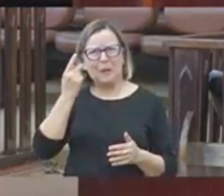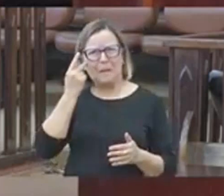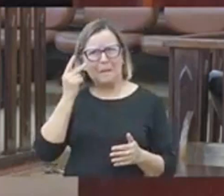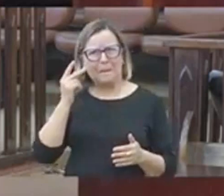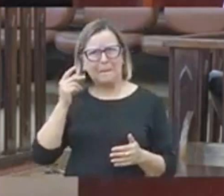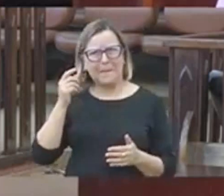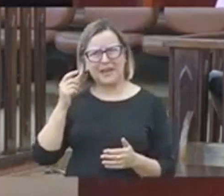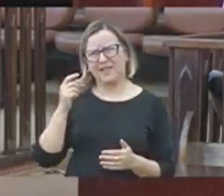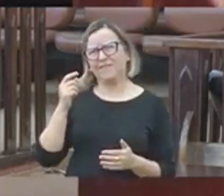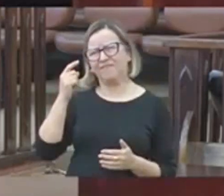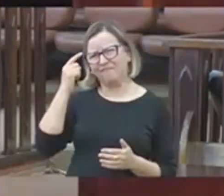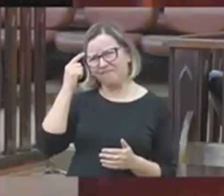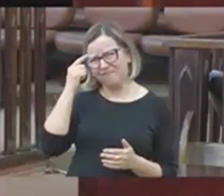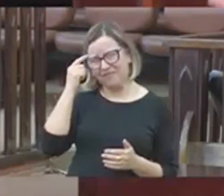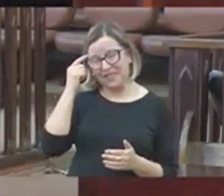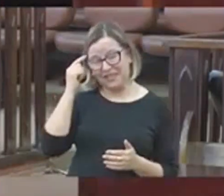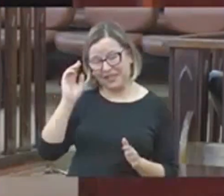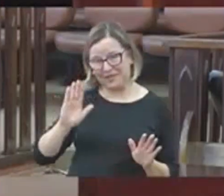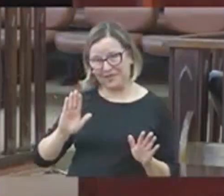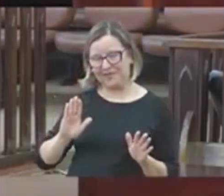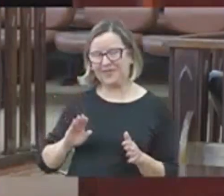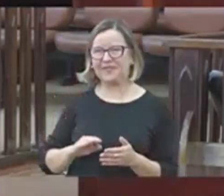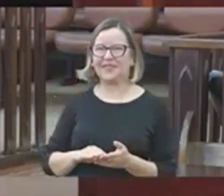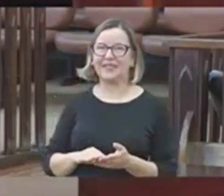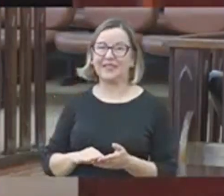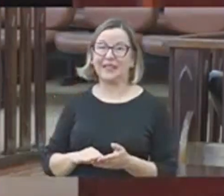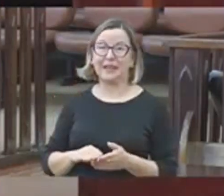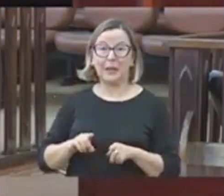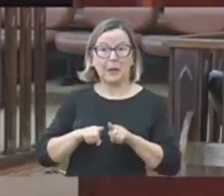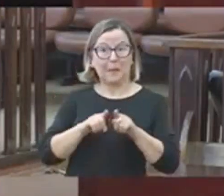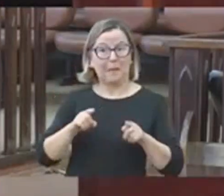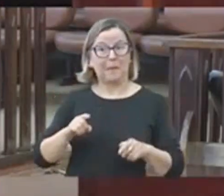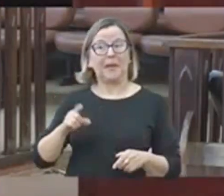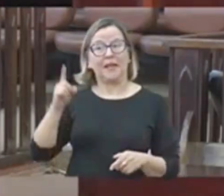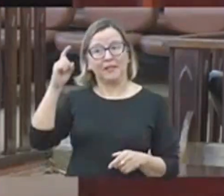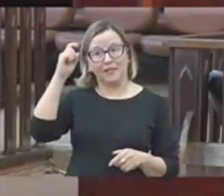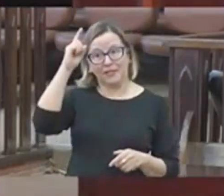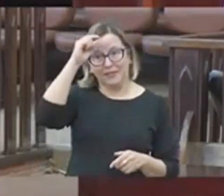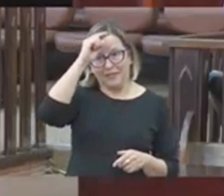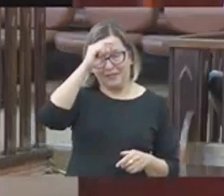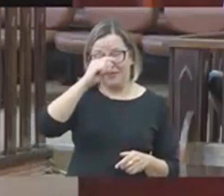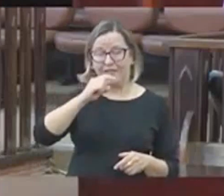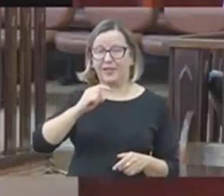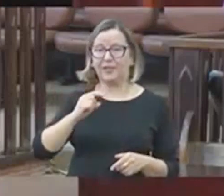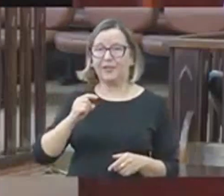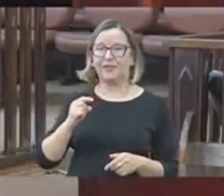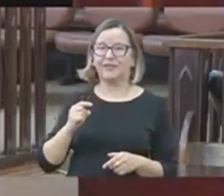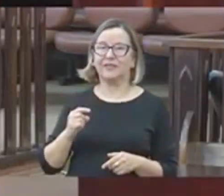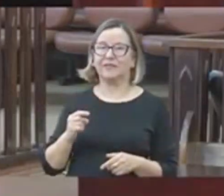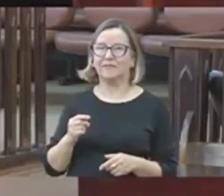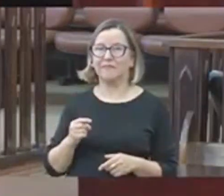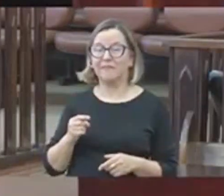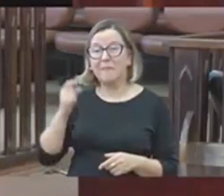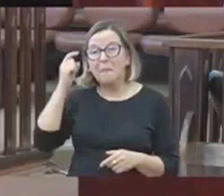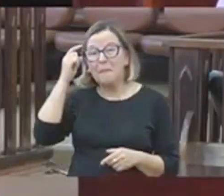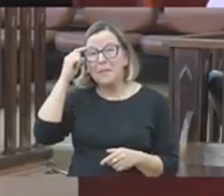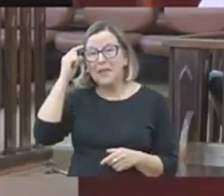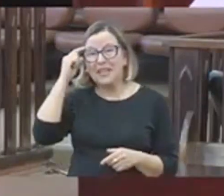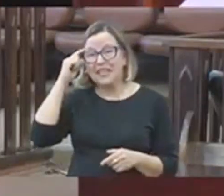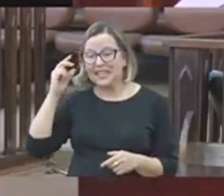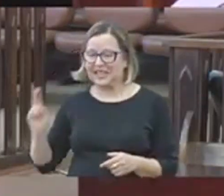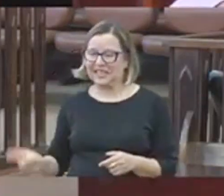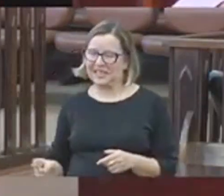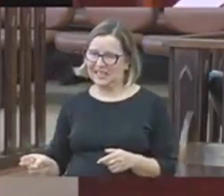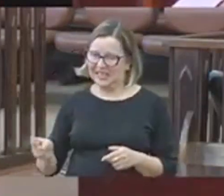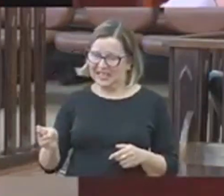vislumbre de um Cronos maior. Mesmo assim, nós não conseguimos ter a ideia da eternidade. Quando eu ouvi esse exemplo de